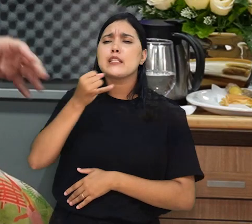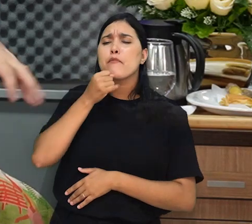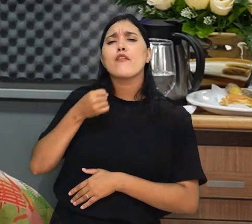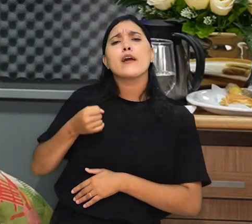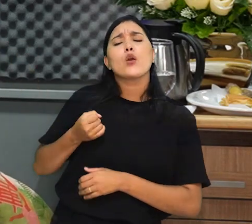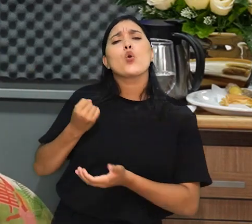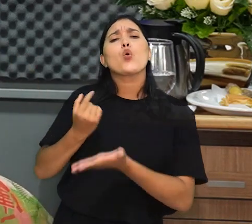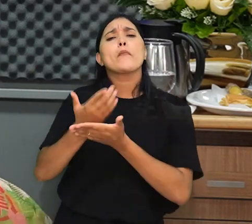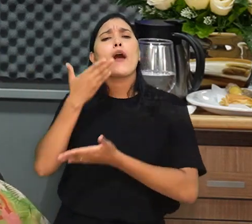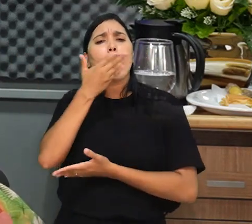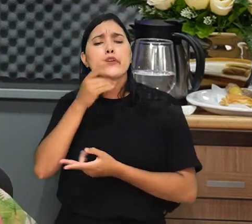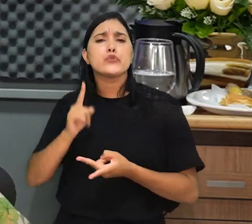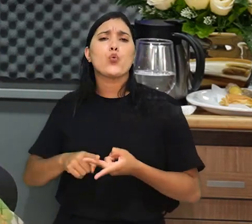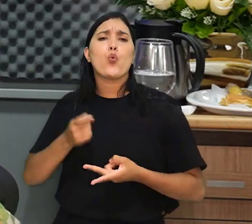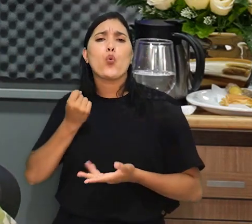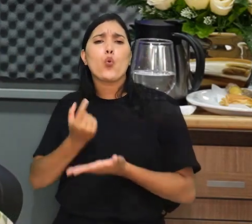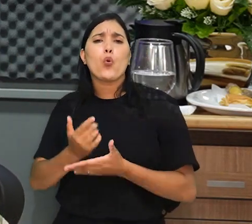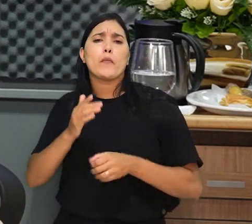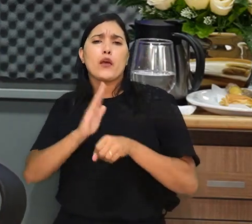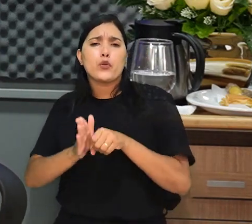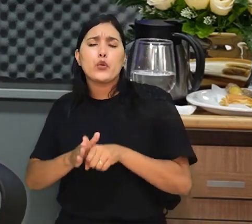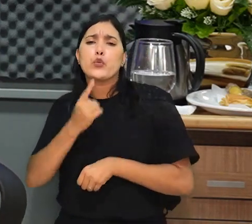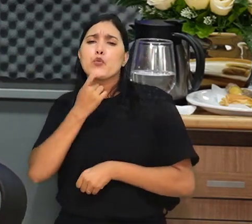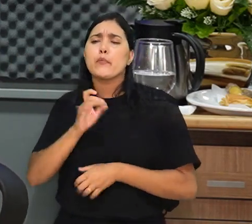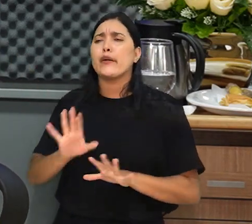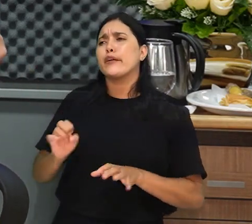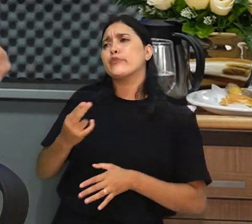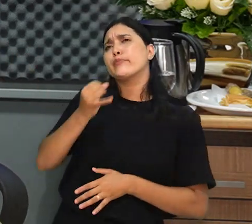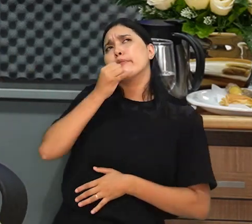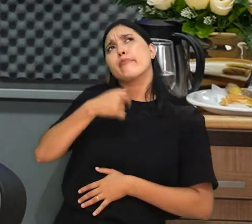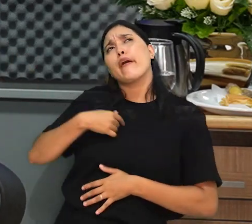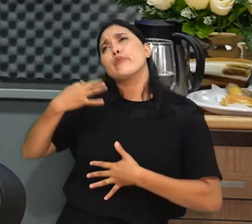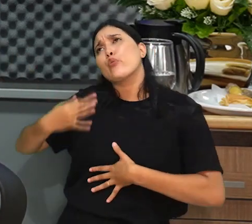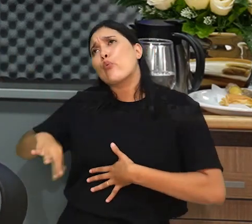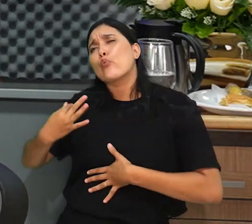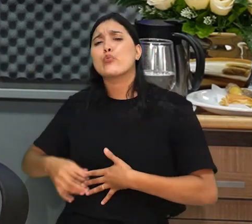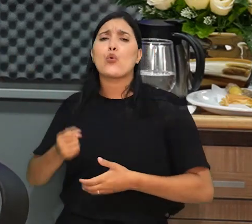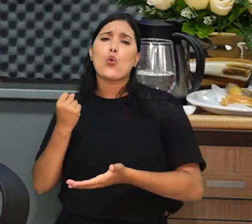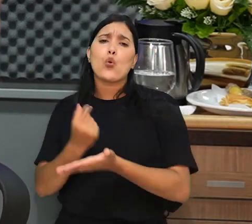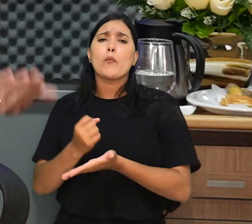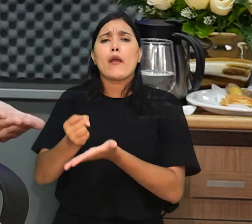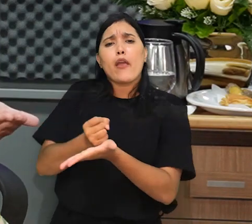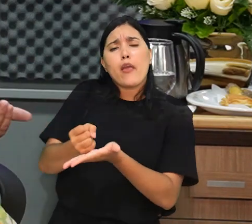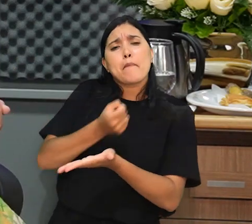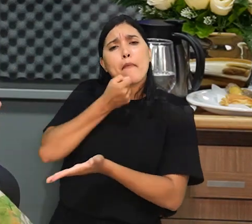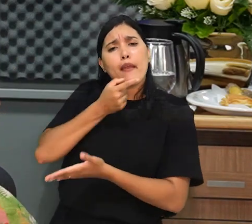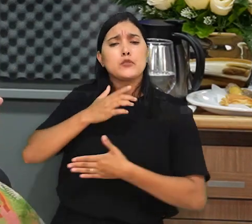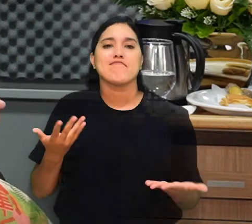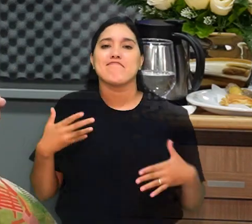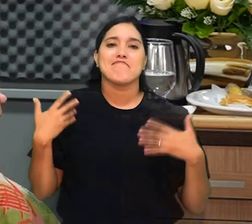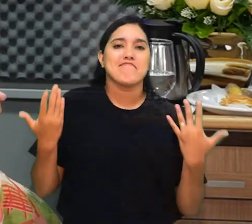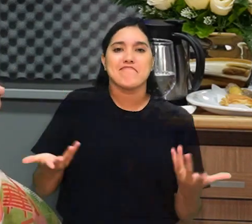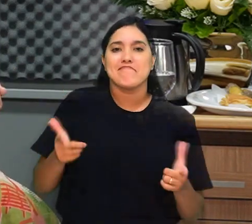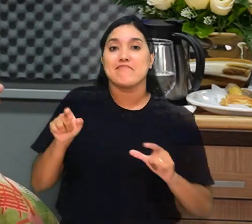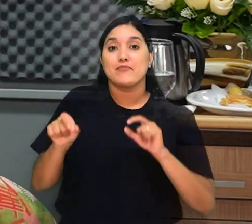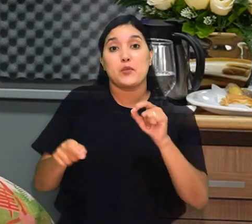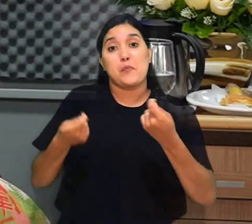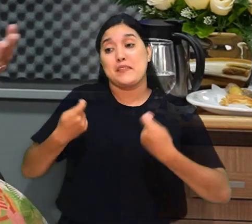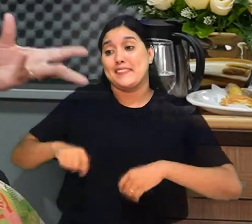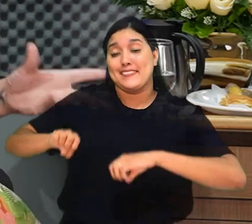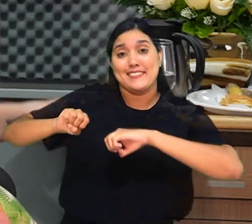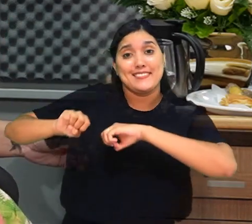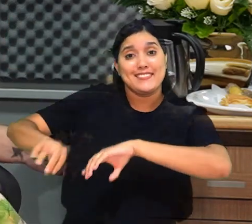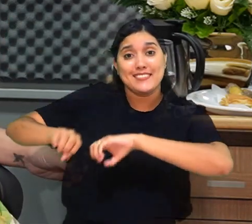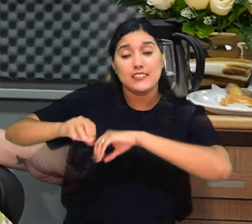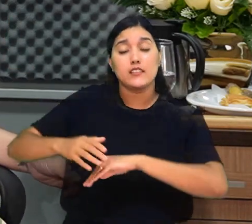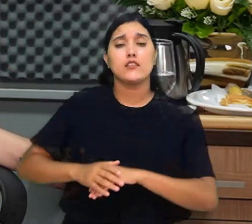tive que ensinar ainda mais para ele. Principalmente os sinais do dia a dia. Vai comprar um tomate, vai comprar um açúcar, né? Ó, eu tô